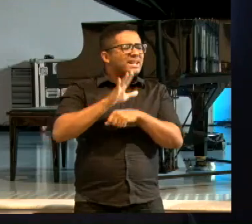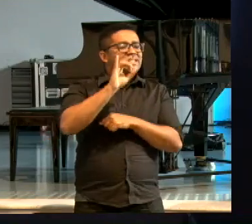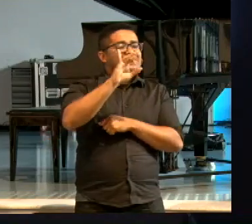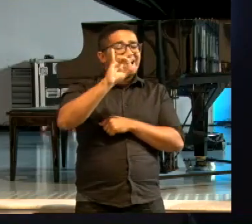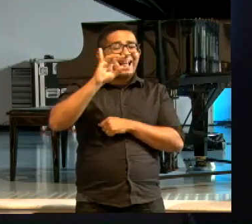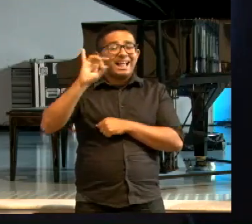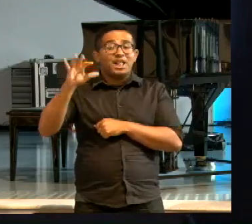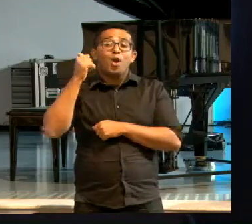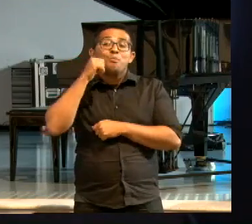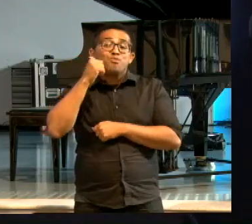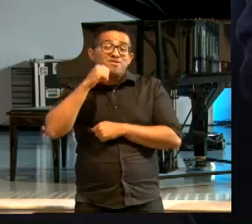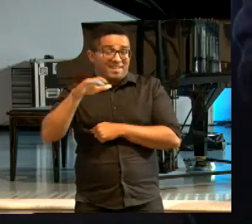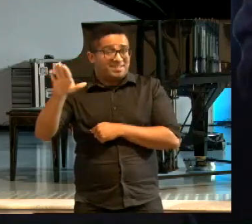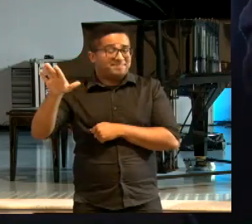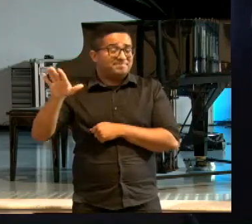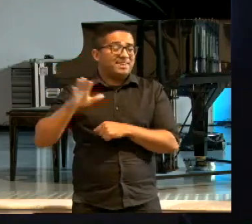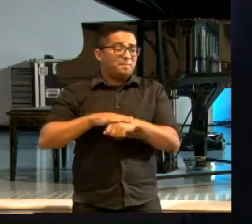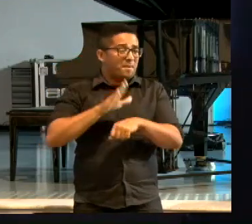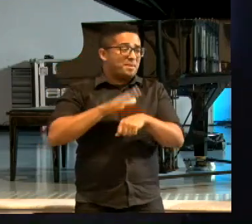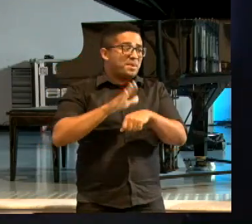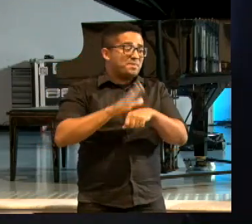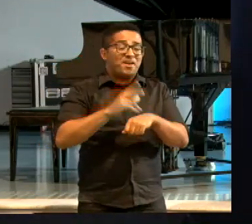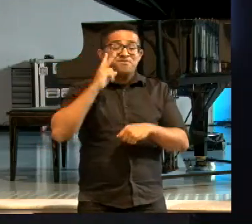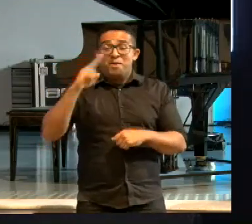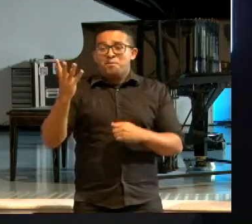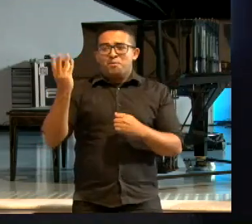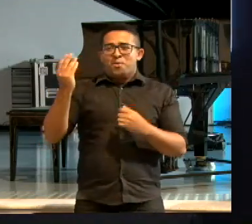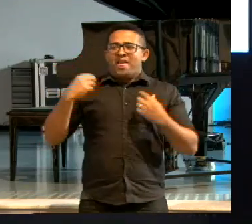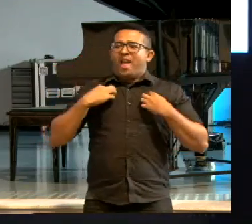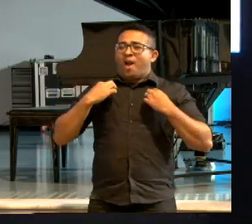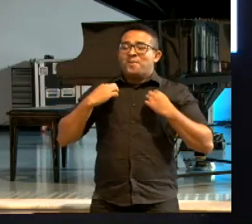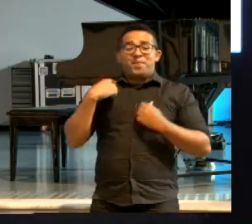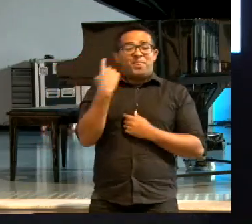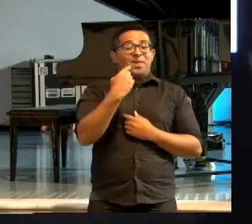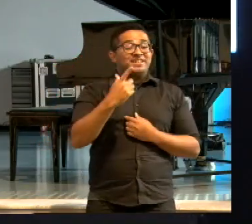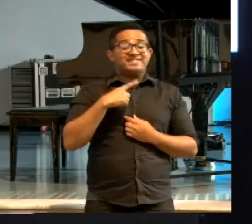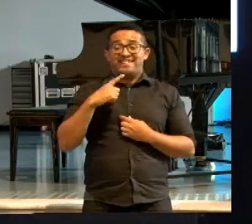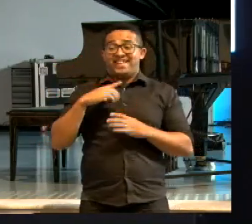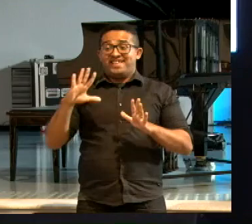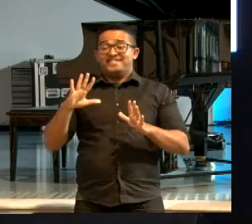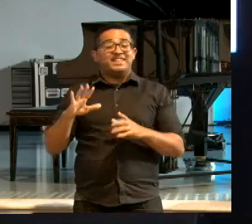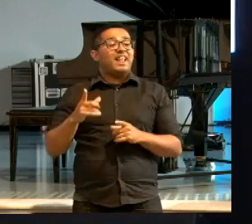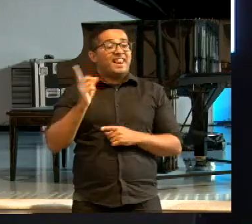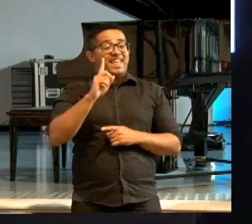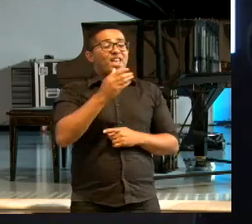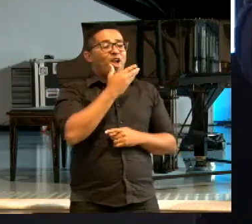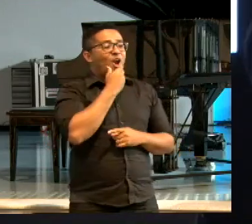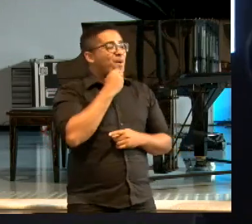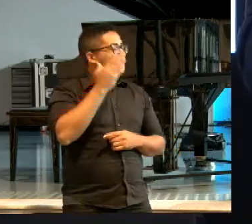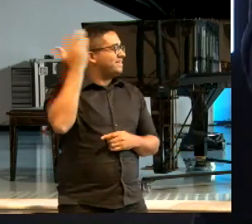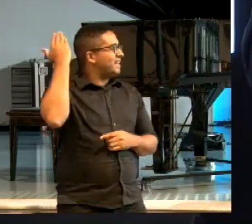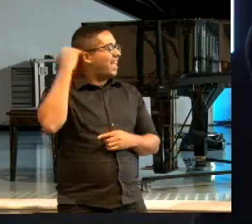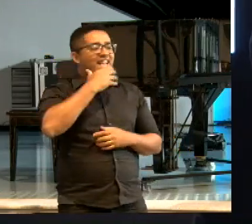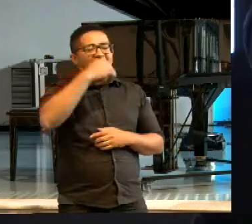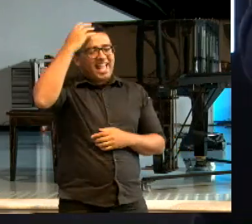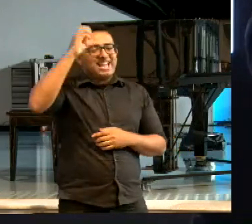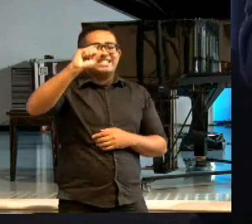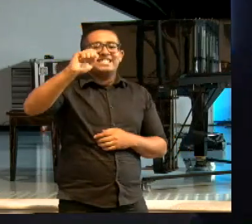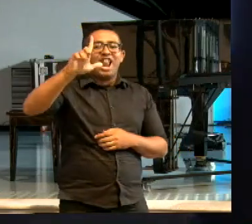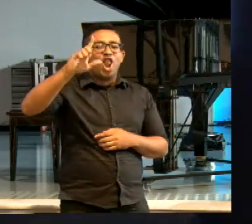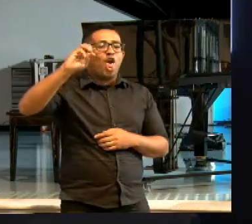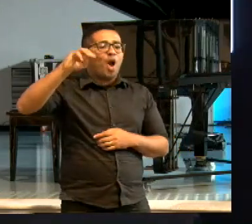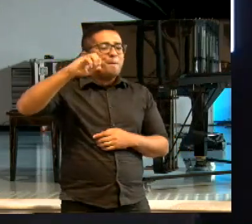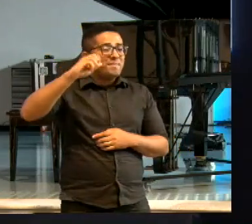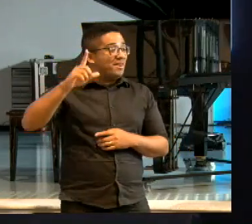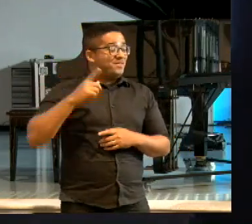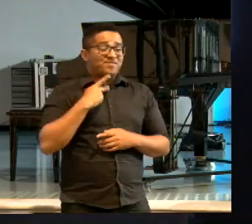as mulheres até do que os homens, olhar para aquela quantidade de roupa que nós temos, que nem Salomão em toda a sua glória tinha, e dizer, não tem nada para vestir no culto